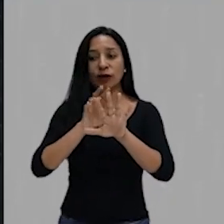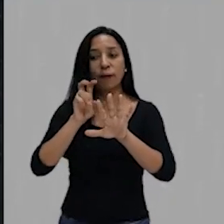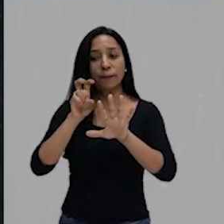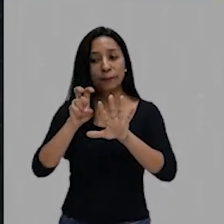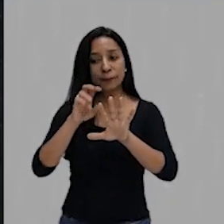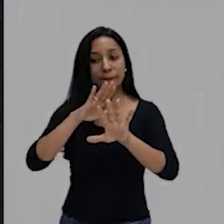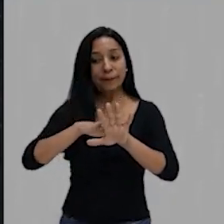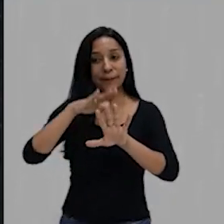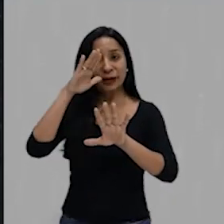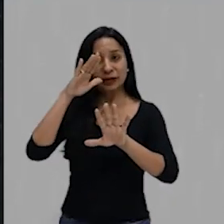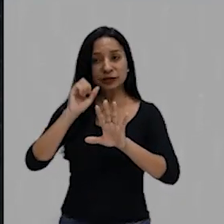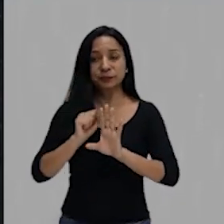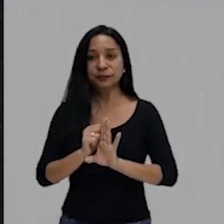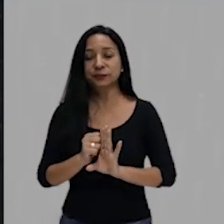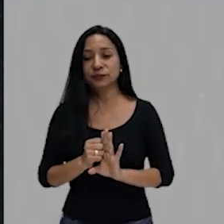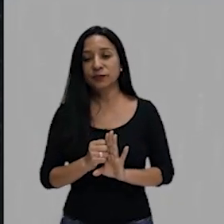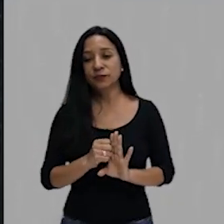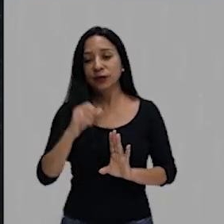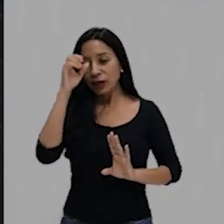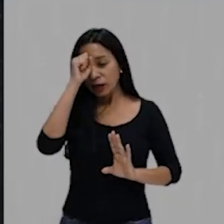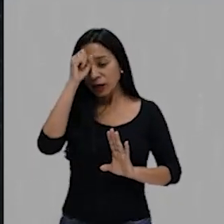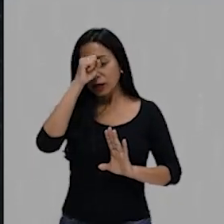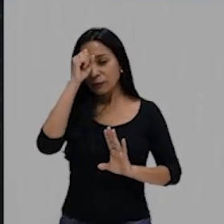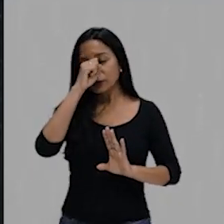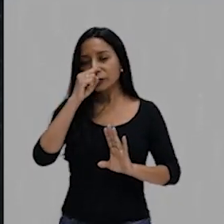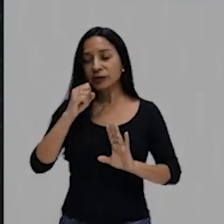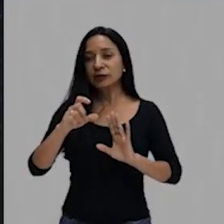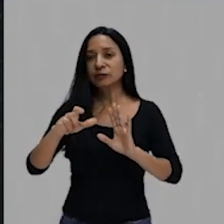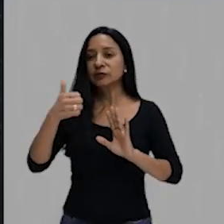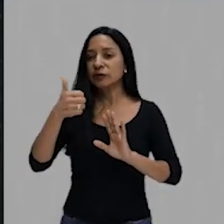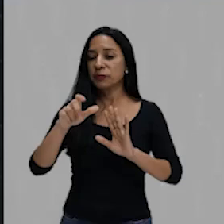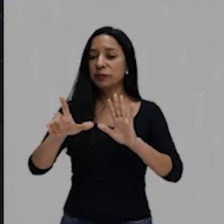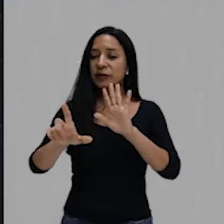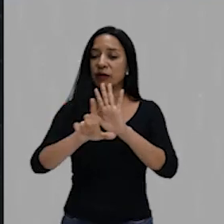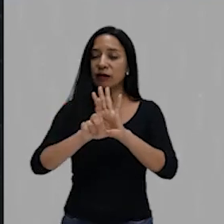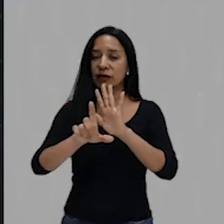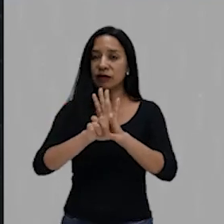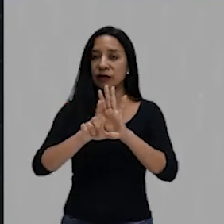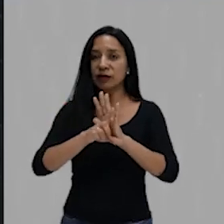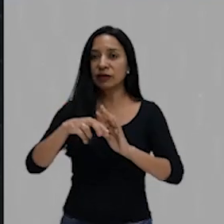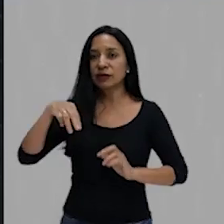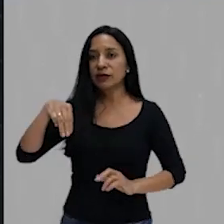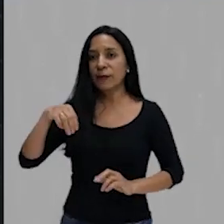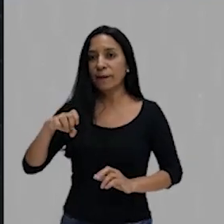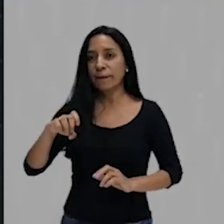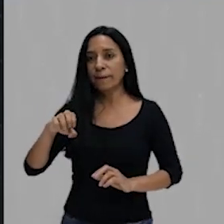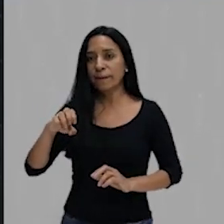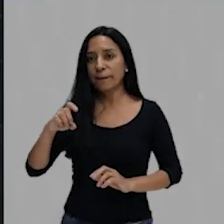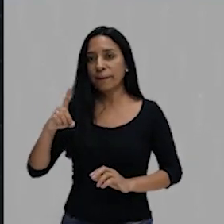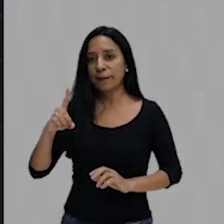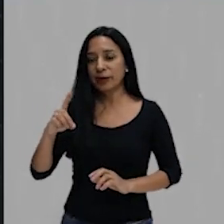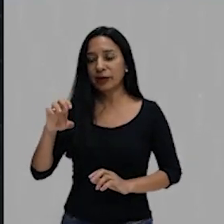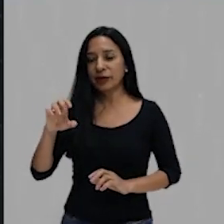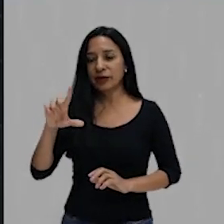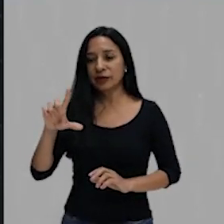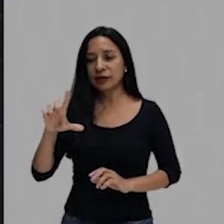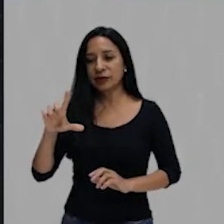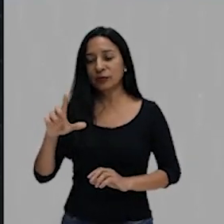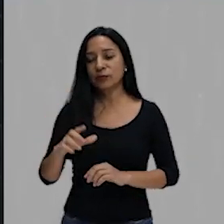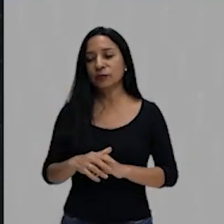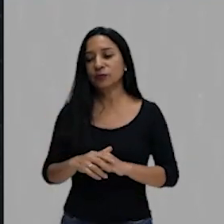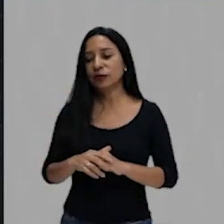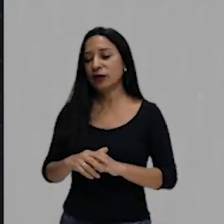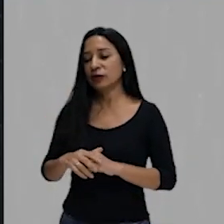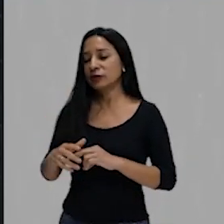azão. Bem, nós aprendemos na primeira lei de Mendel, lá sobre o princípio da dominância e da